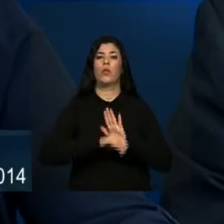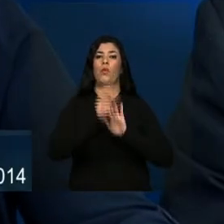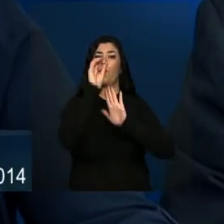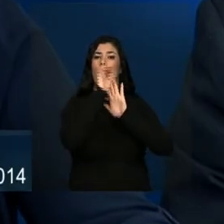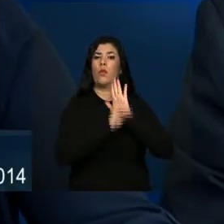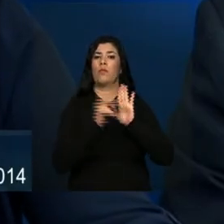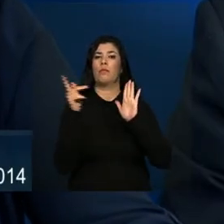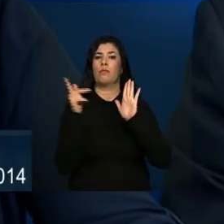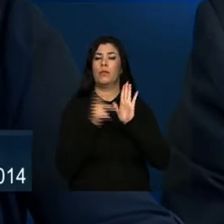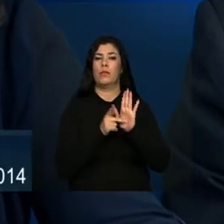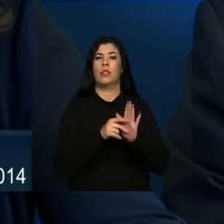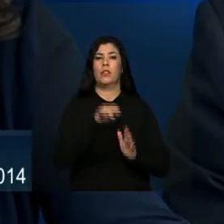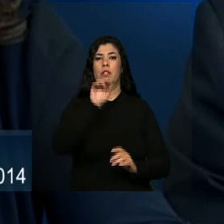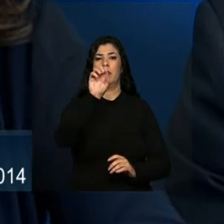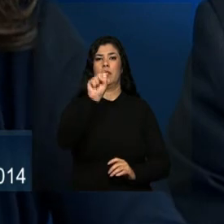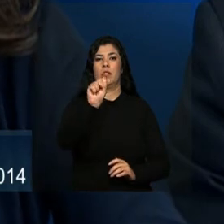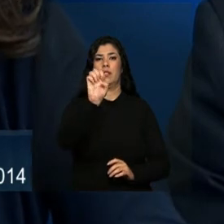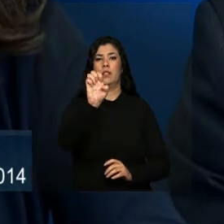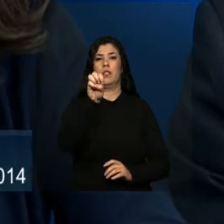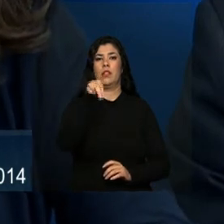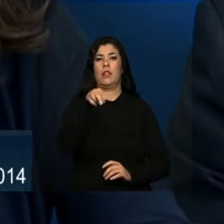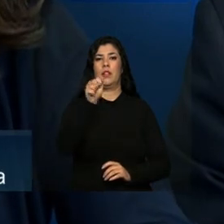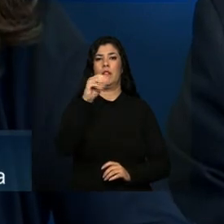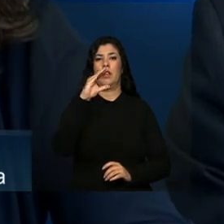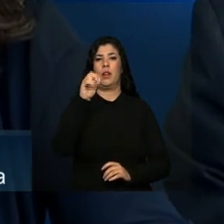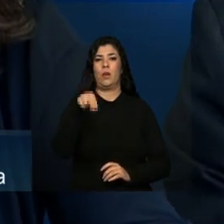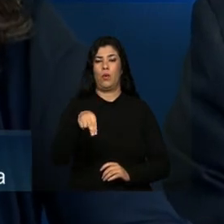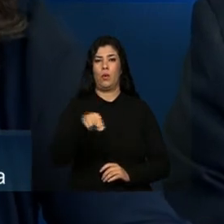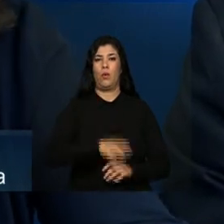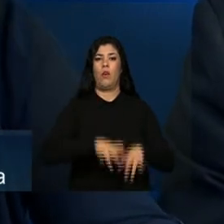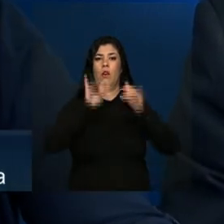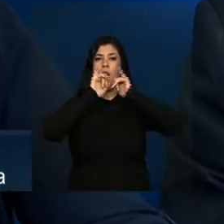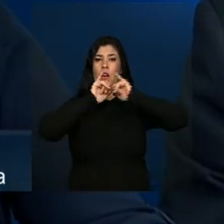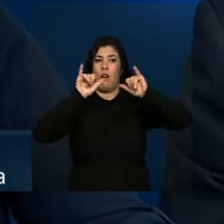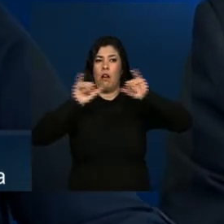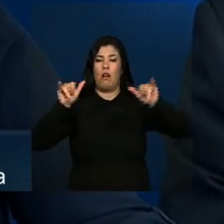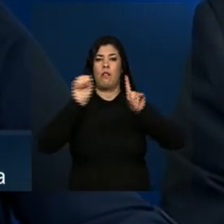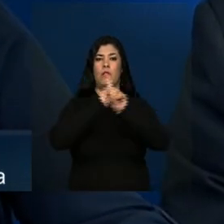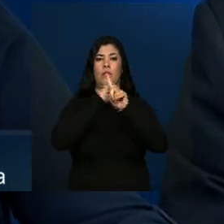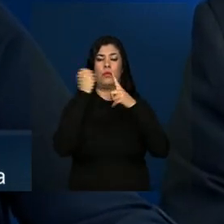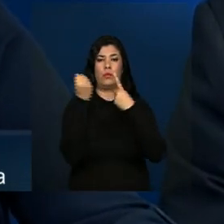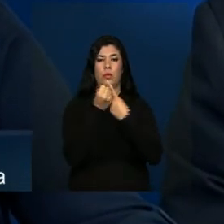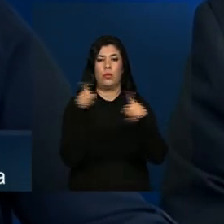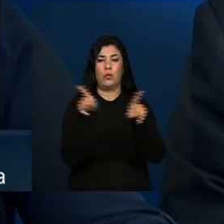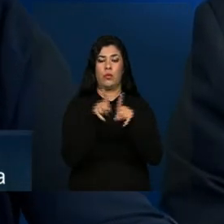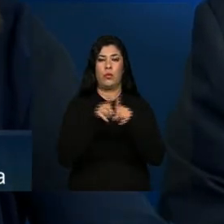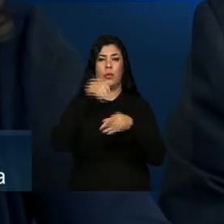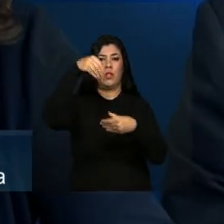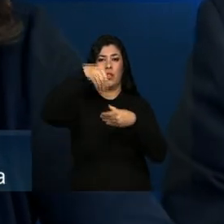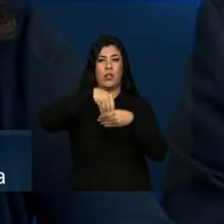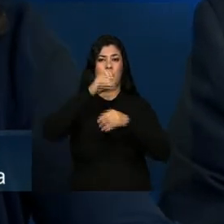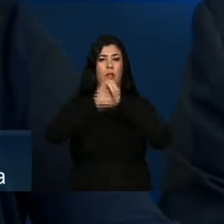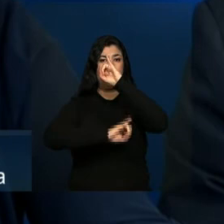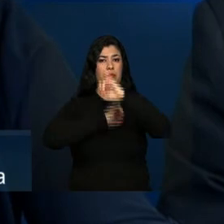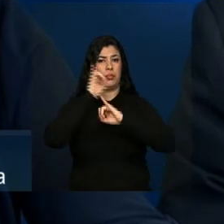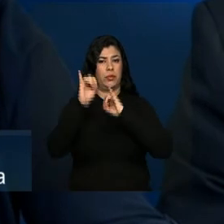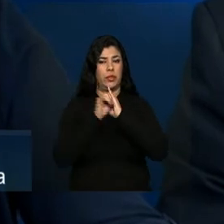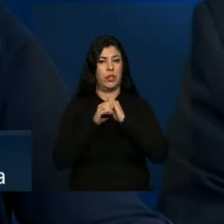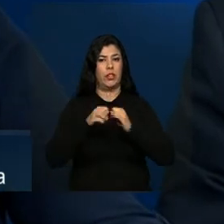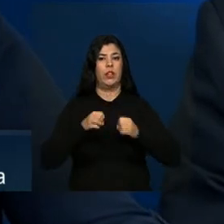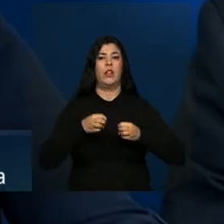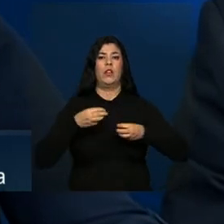da senacon dizendo para toda a sociedade nas páginas nas redes sociais do Ministério da Justiça